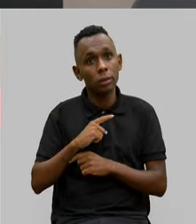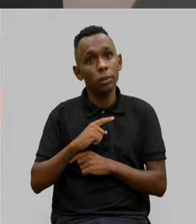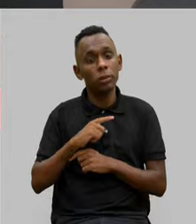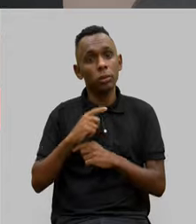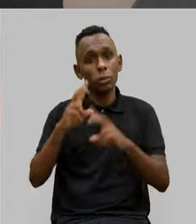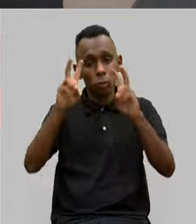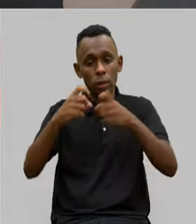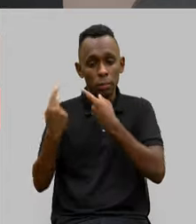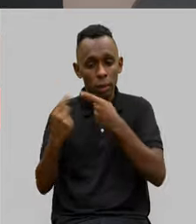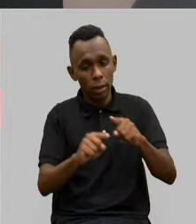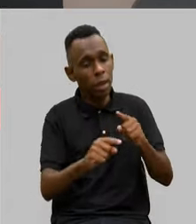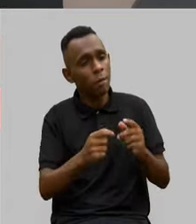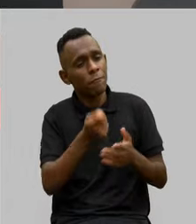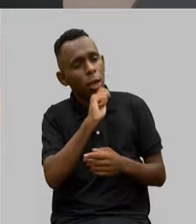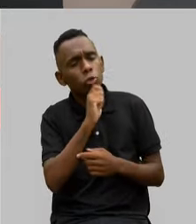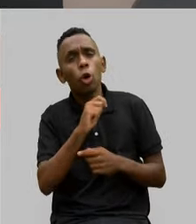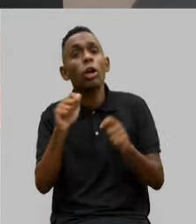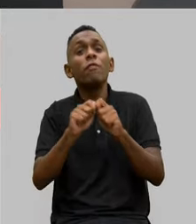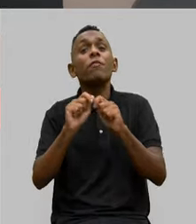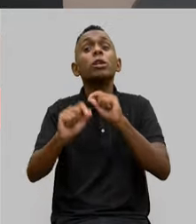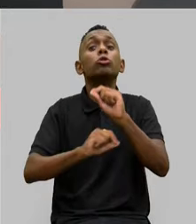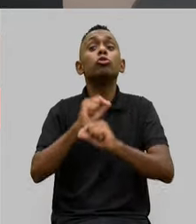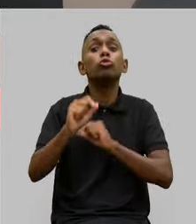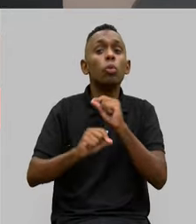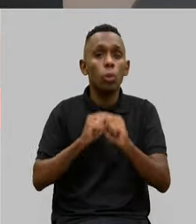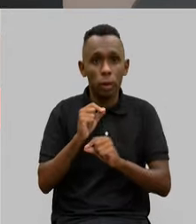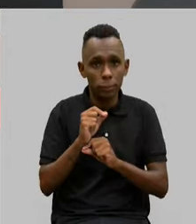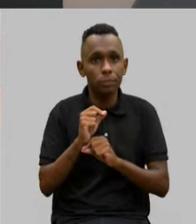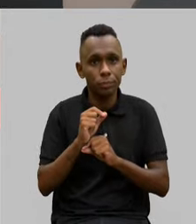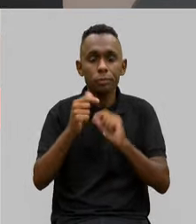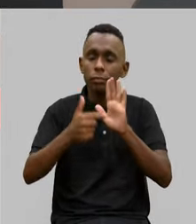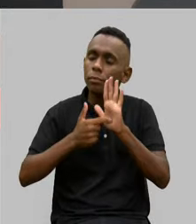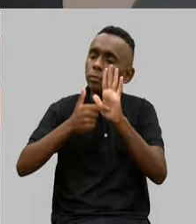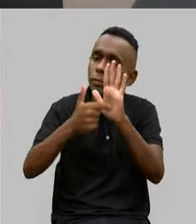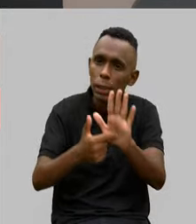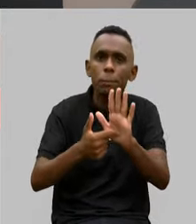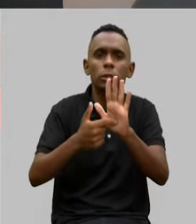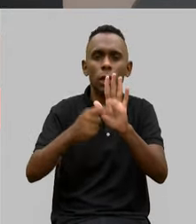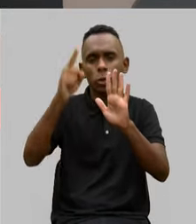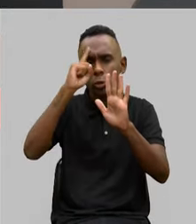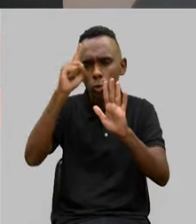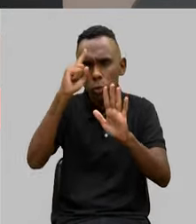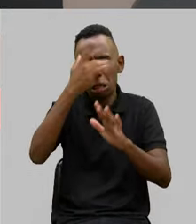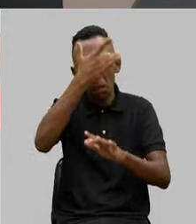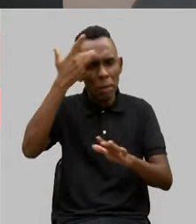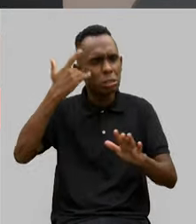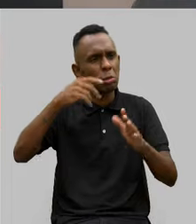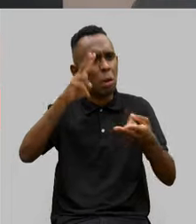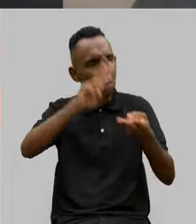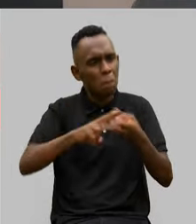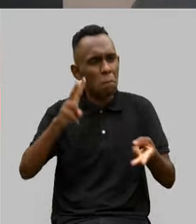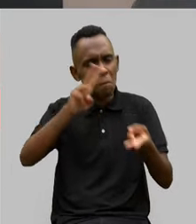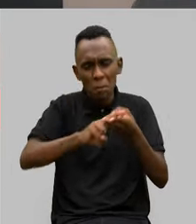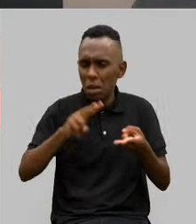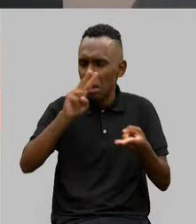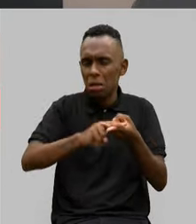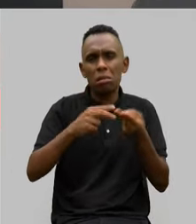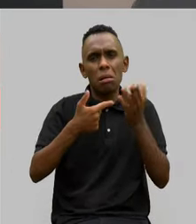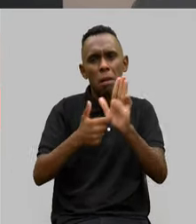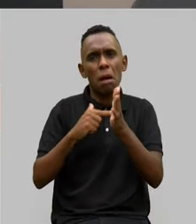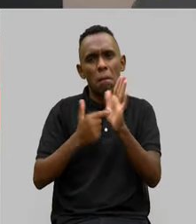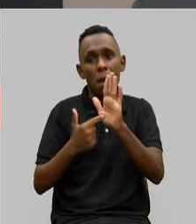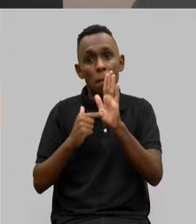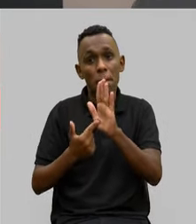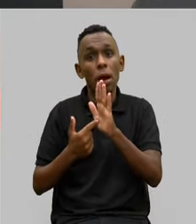drogas e o que que eles fizeram com essa com essa mostrar todo dia pessoas sendo presas algemadas eles